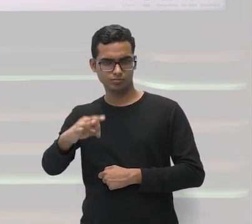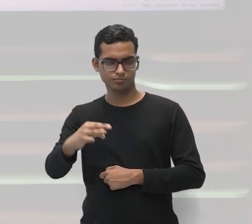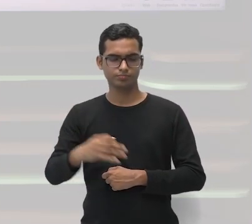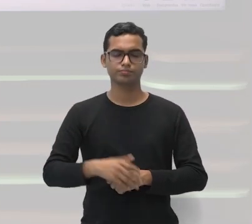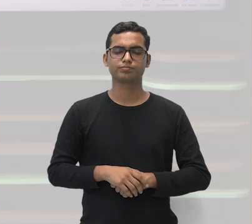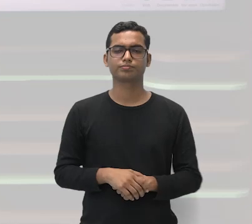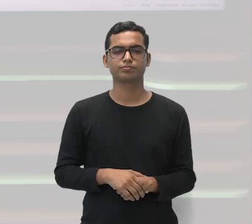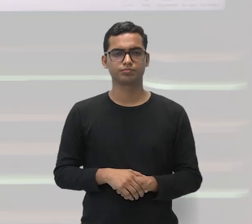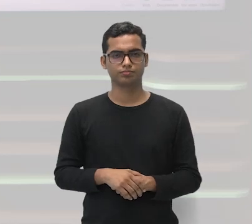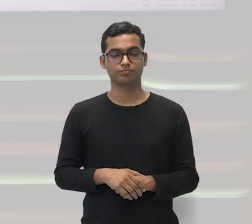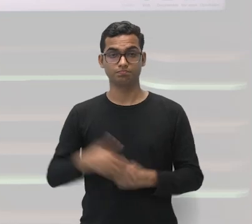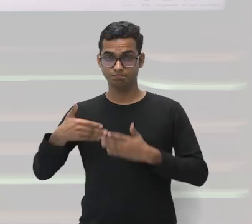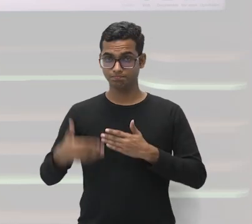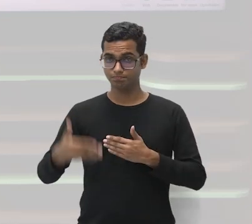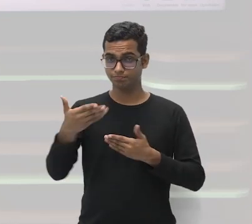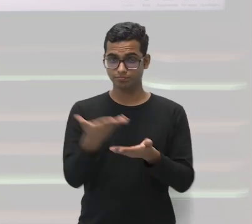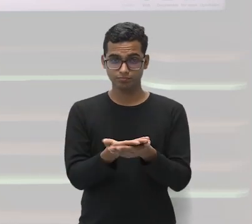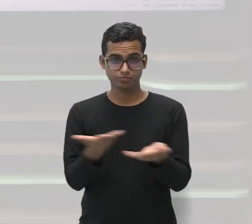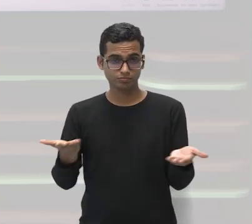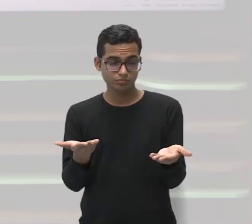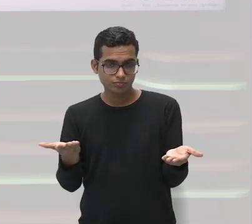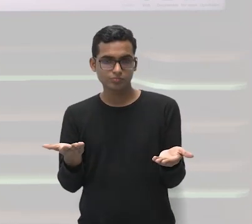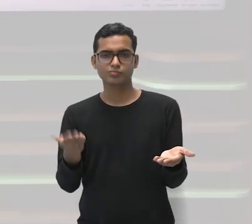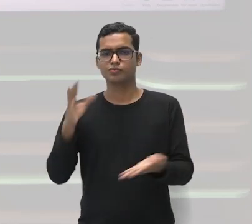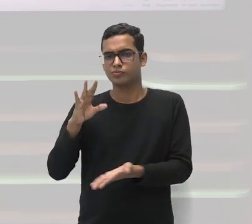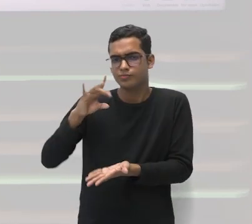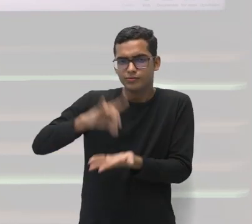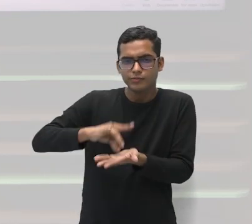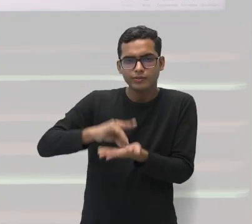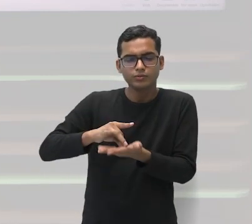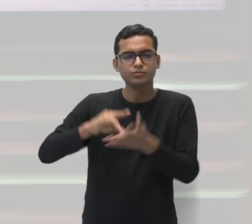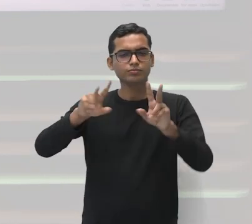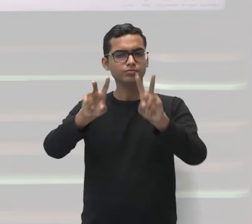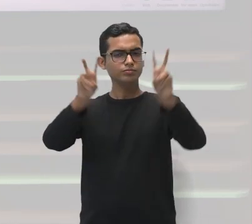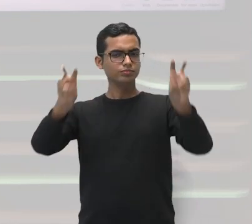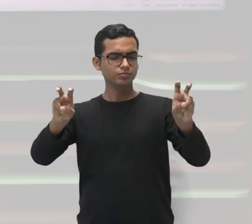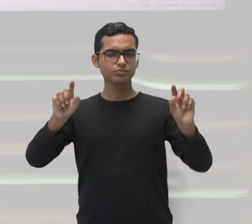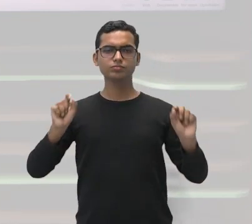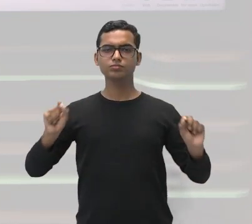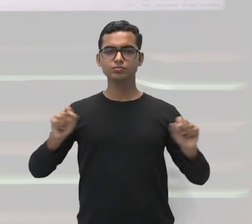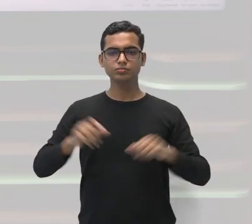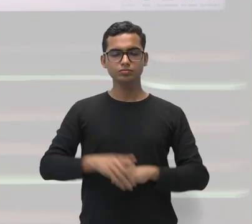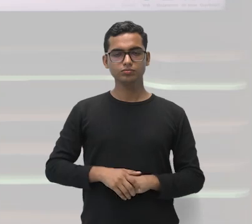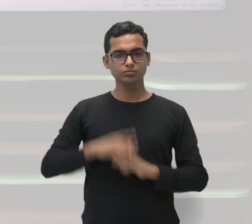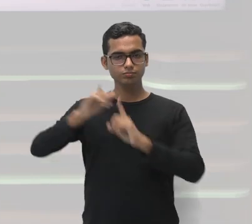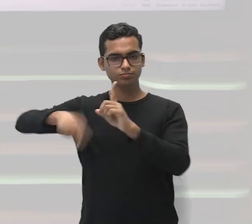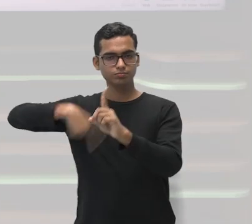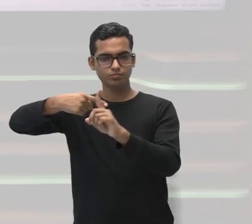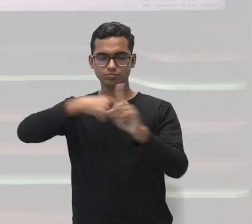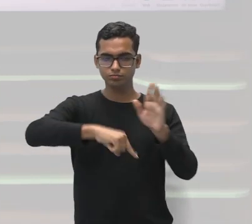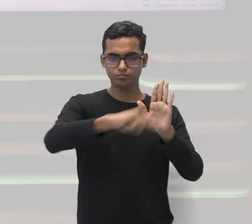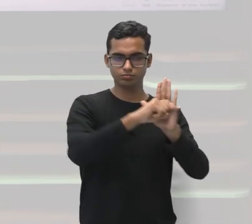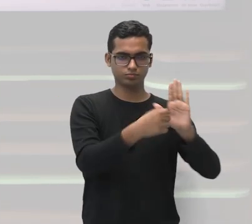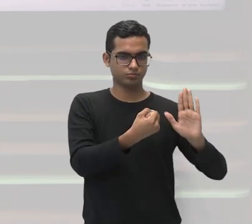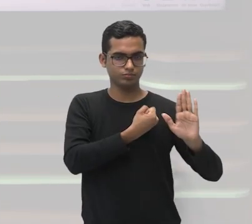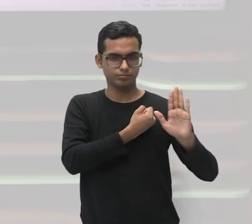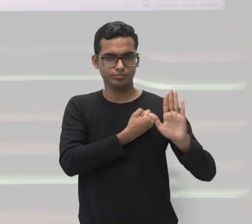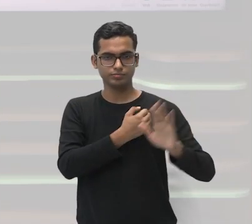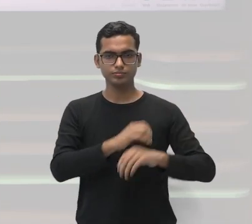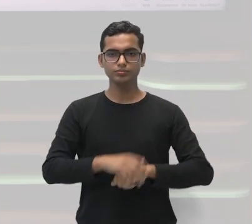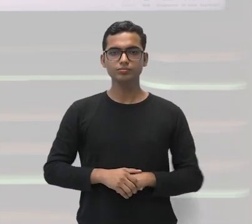pessoal, para começarmos essa nossa conversa aqui, sobre adição e subtração com